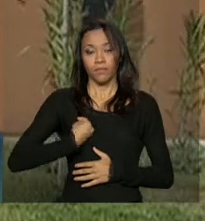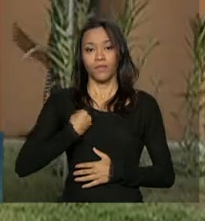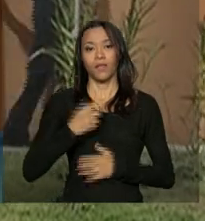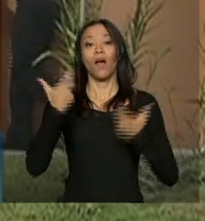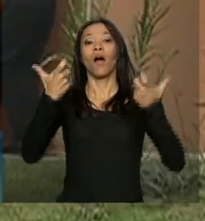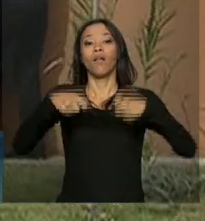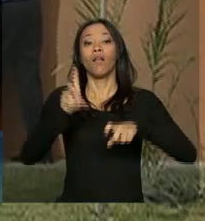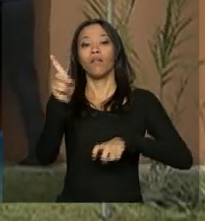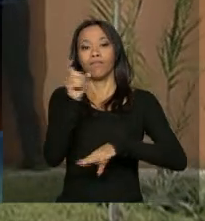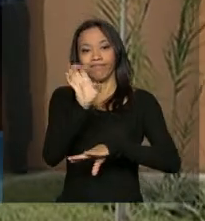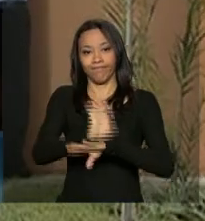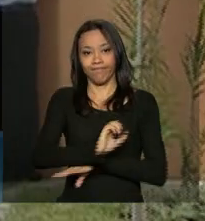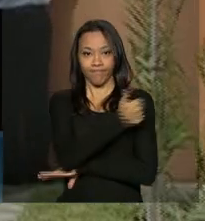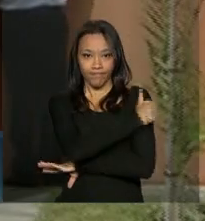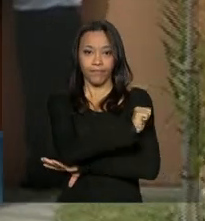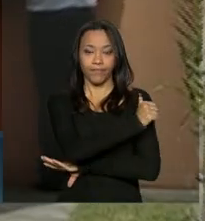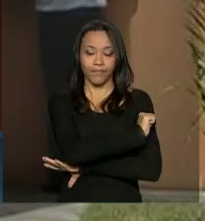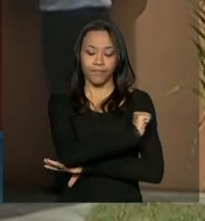no Rio de